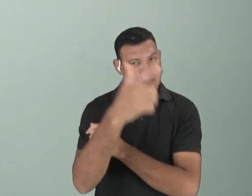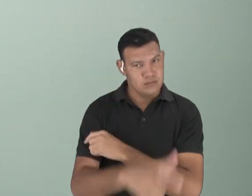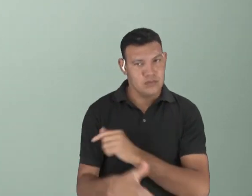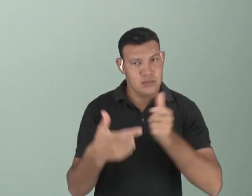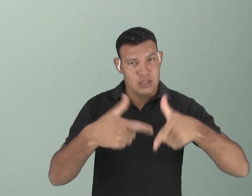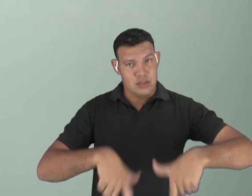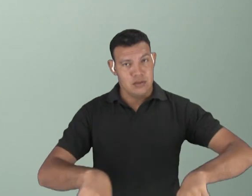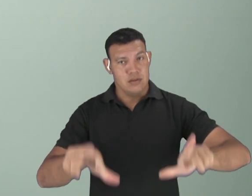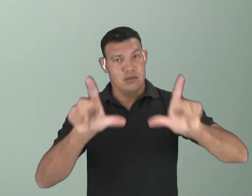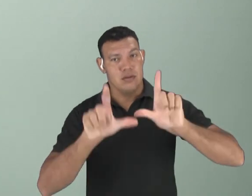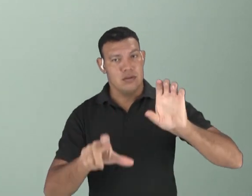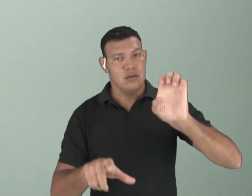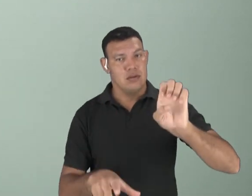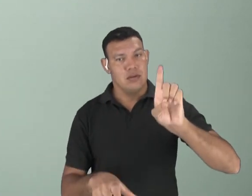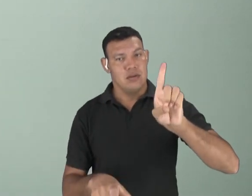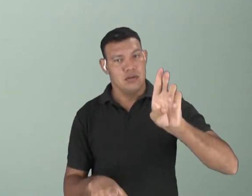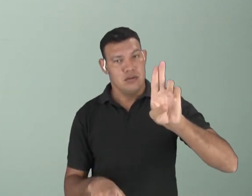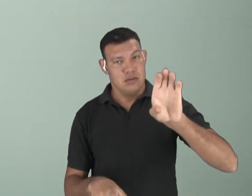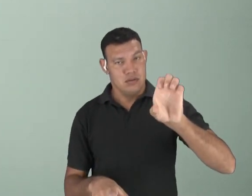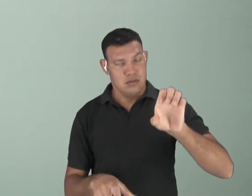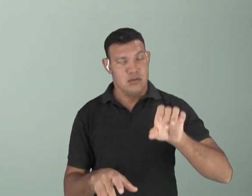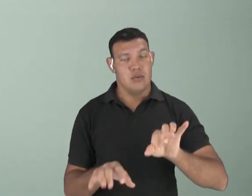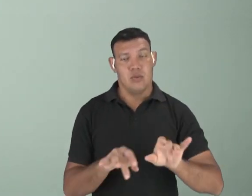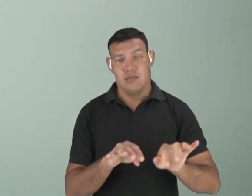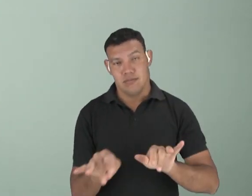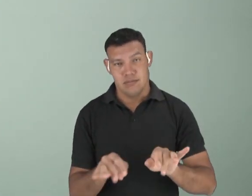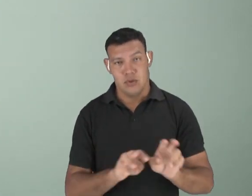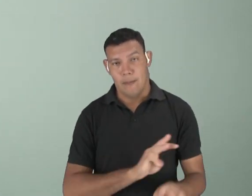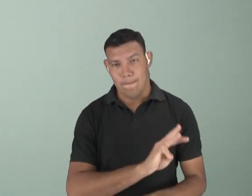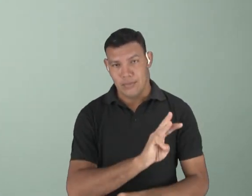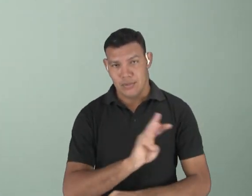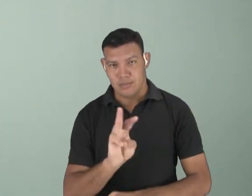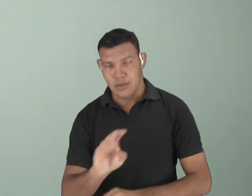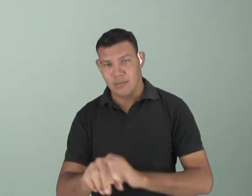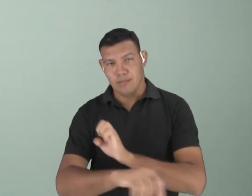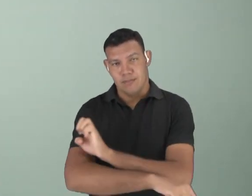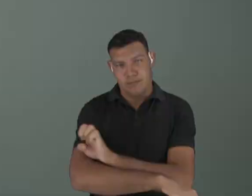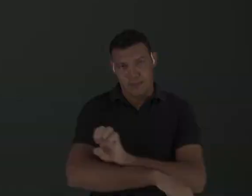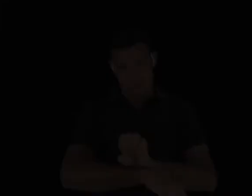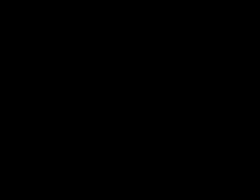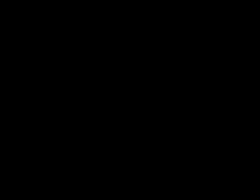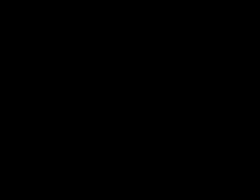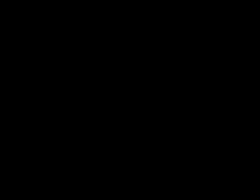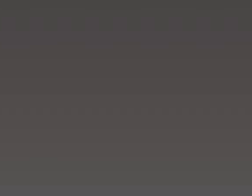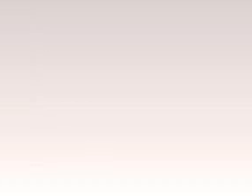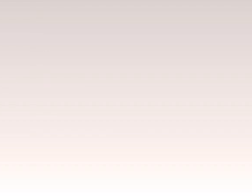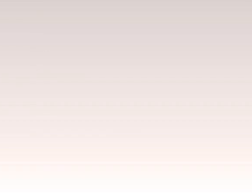Eduque, lá no site da Secretaria de Educação. Bons estudos e até a próxima.